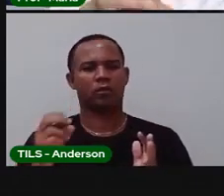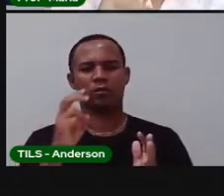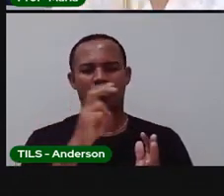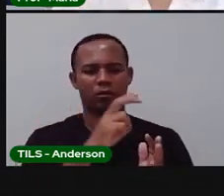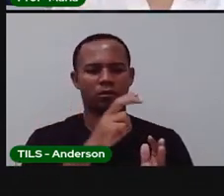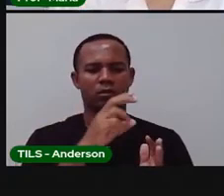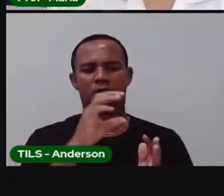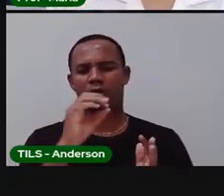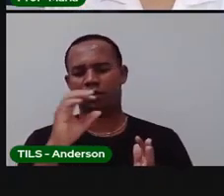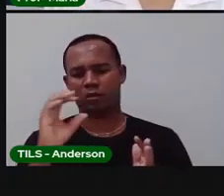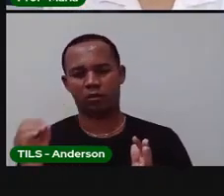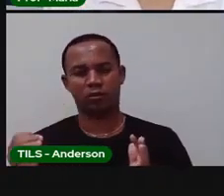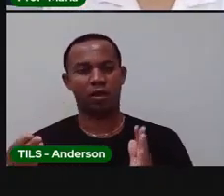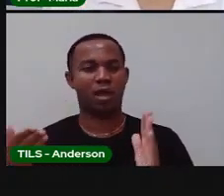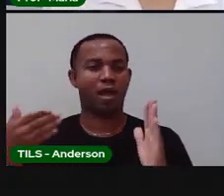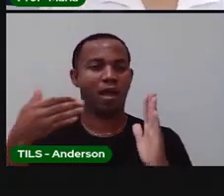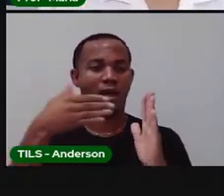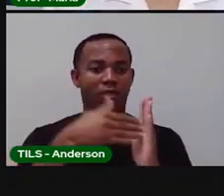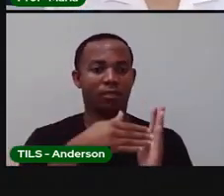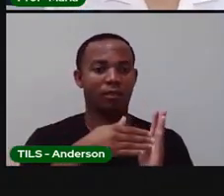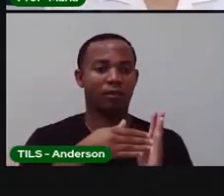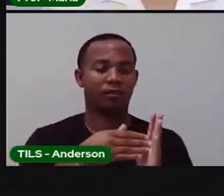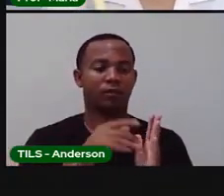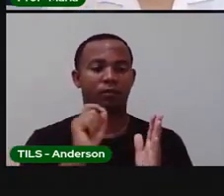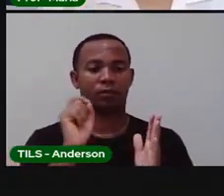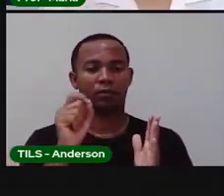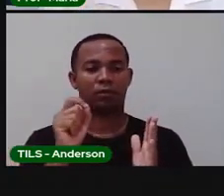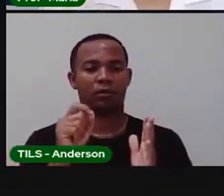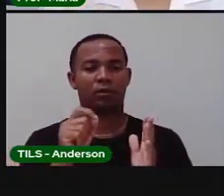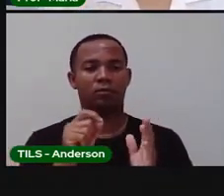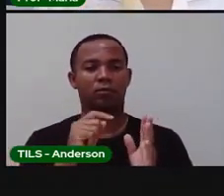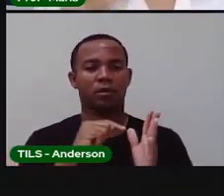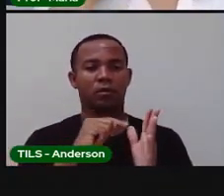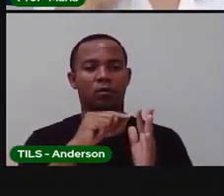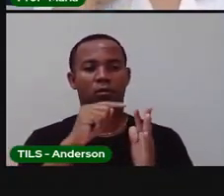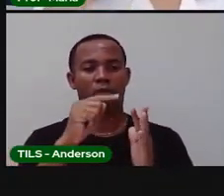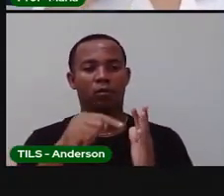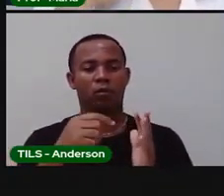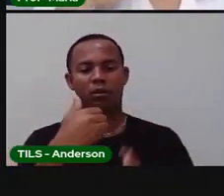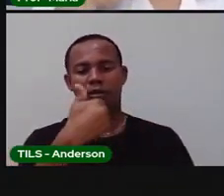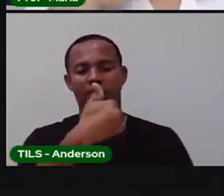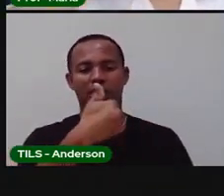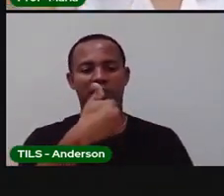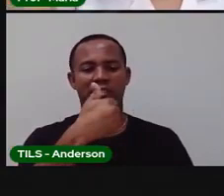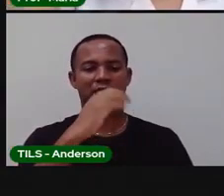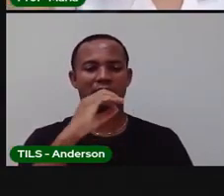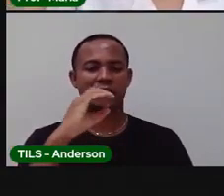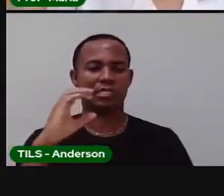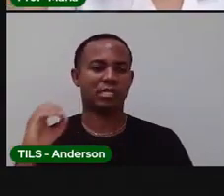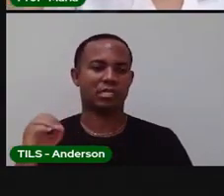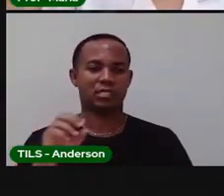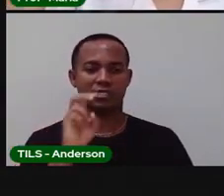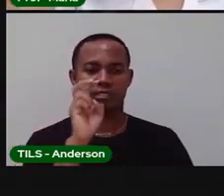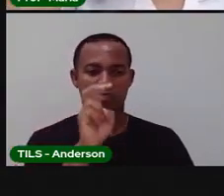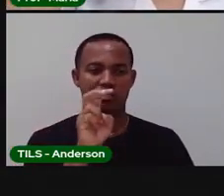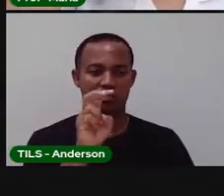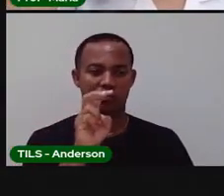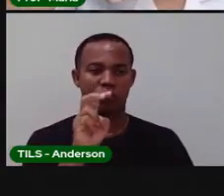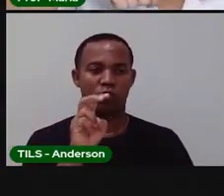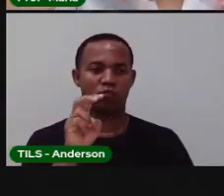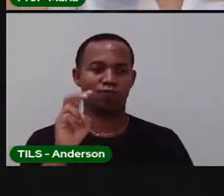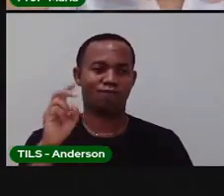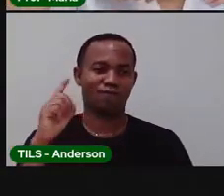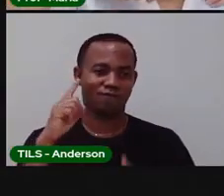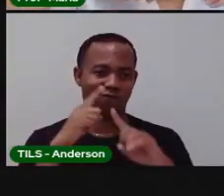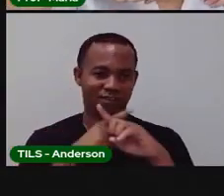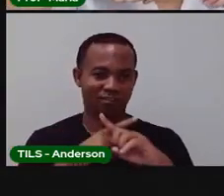1, 2, 3, 4, 5. Então, na questão que tem ali 500, eu vou escrever 100 quantas vezes? 5 vezes, porque eu usei o quê? 5 palitinhos,